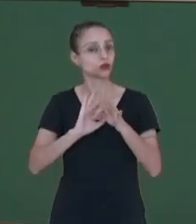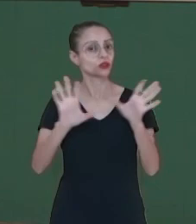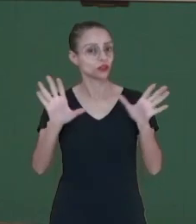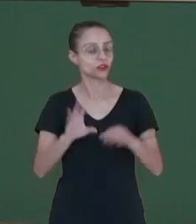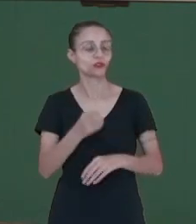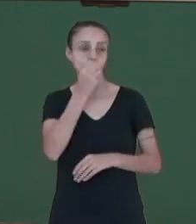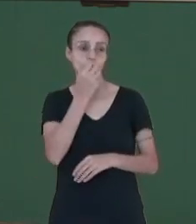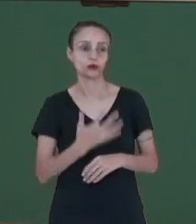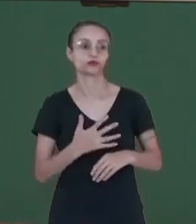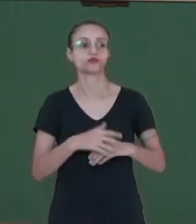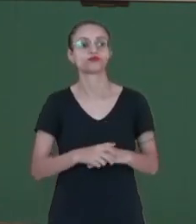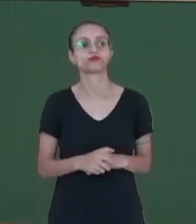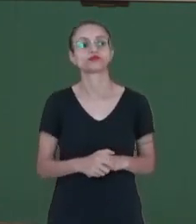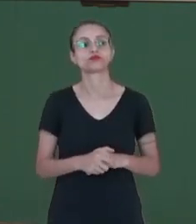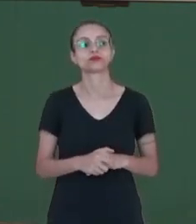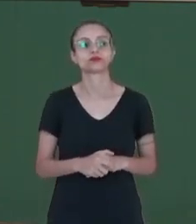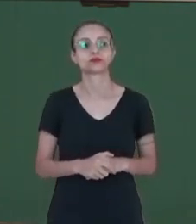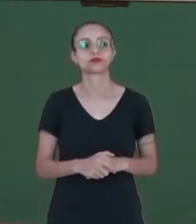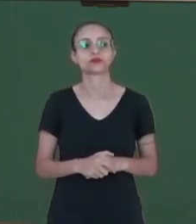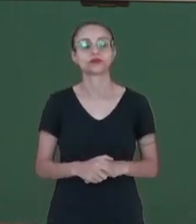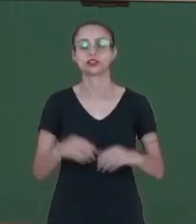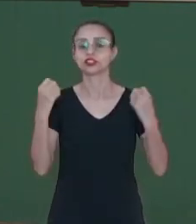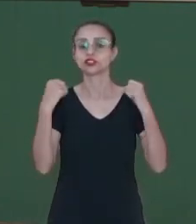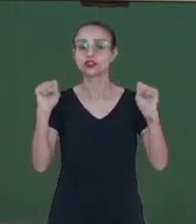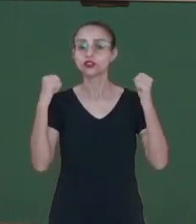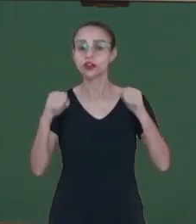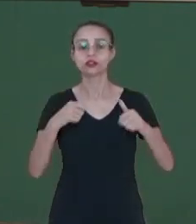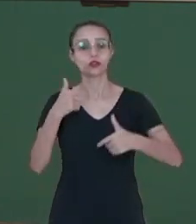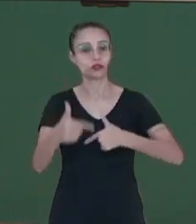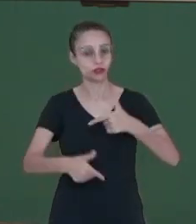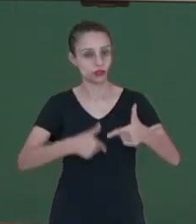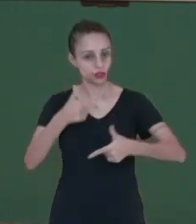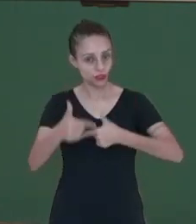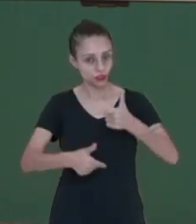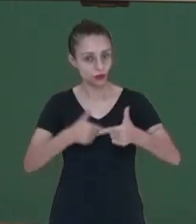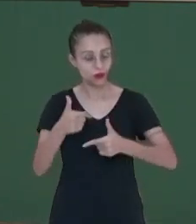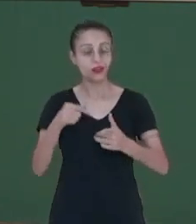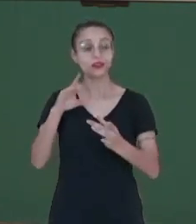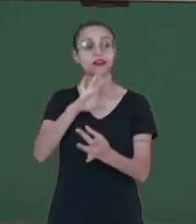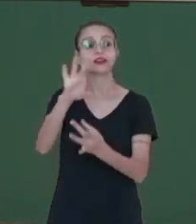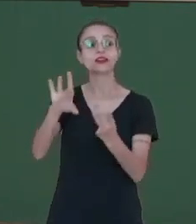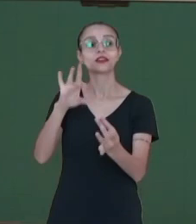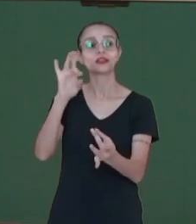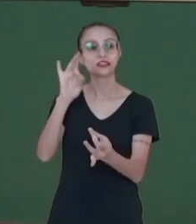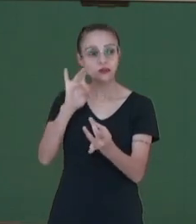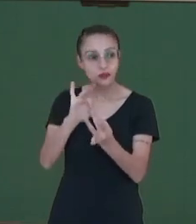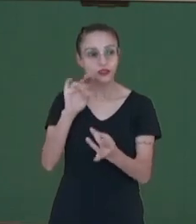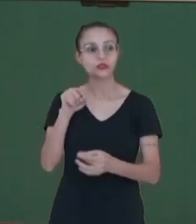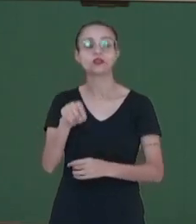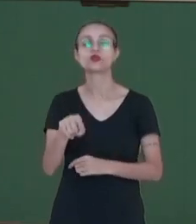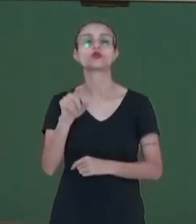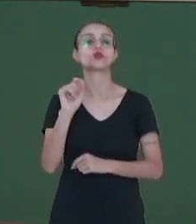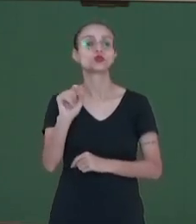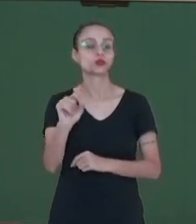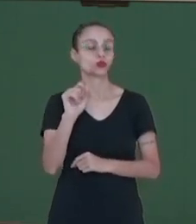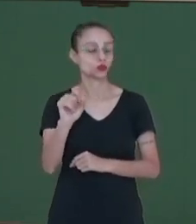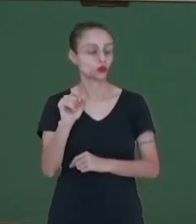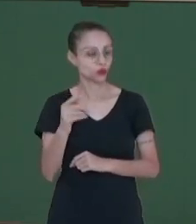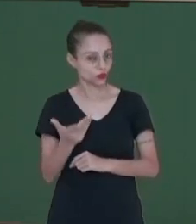o tipo de treinamento. E a ginástica laboral? A ginástica laboral especificamente, né, que ela é feita